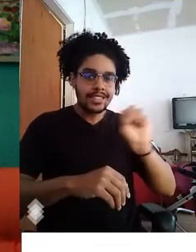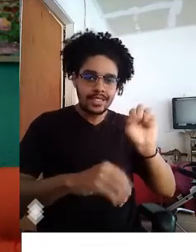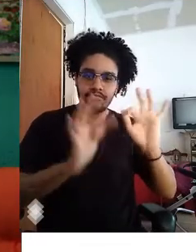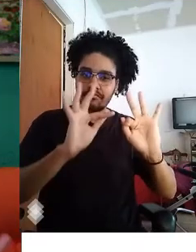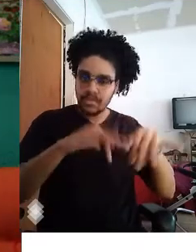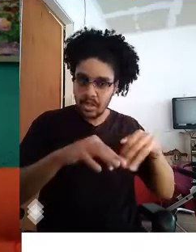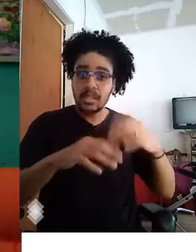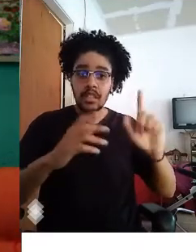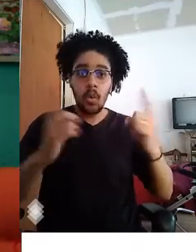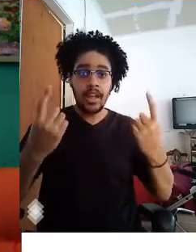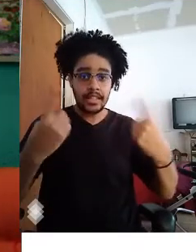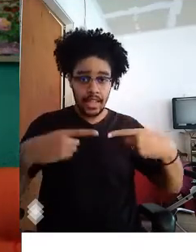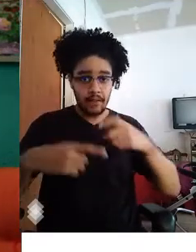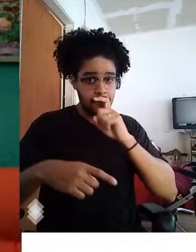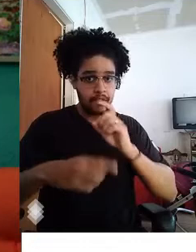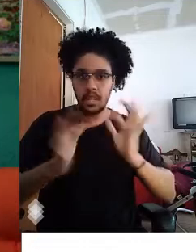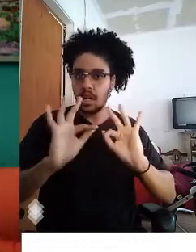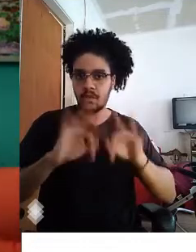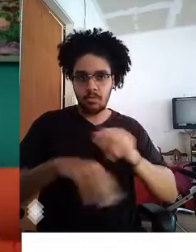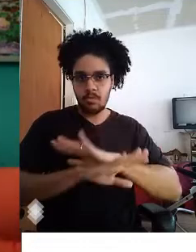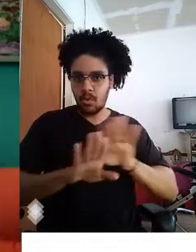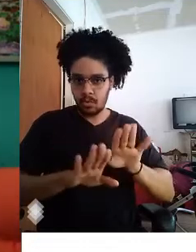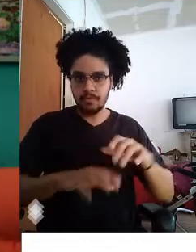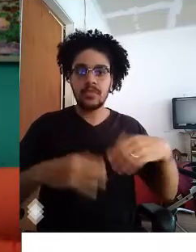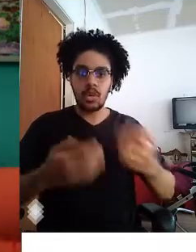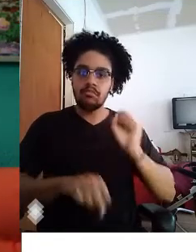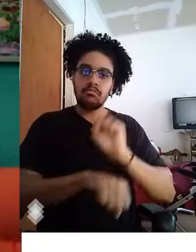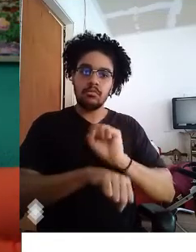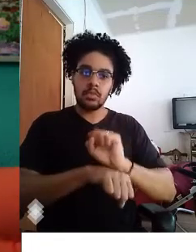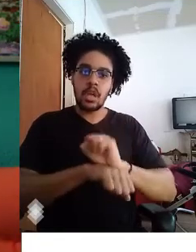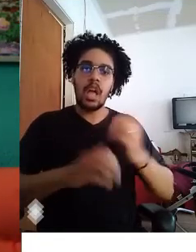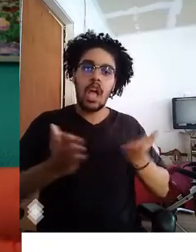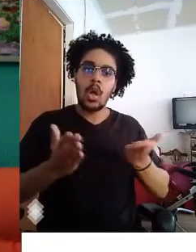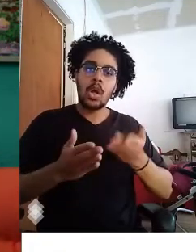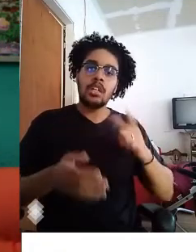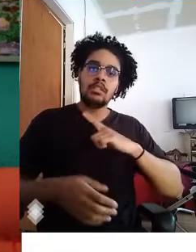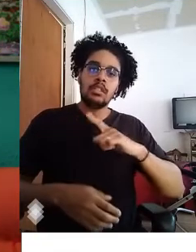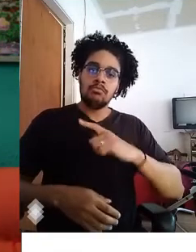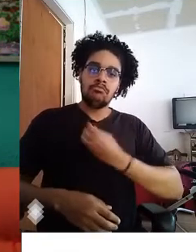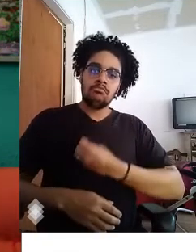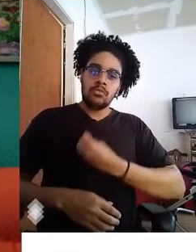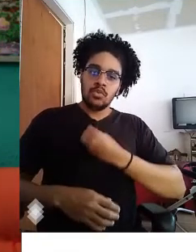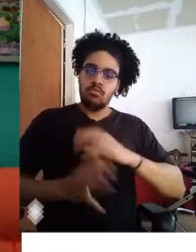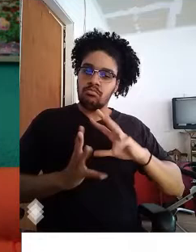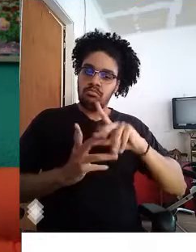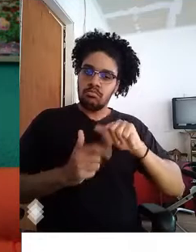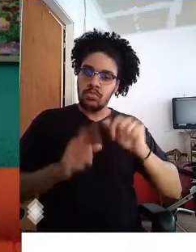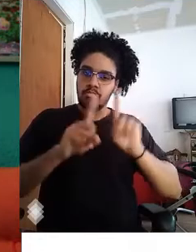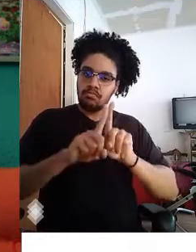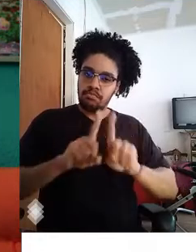Fria estava oficialmente finalizada. A expectativa é que a partir de então estaríamos vivendo um